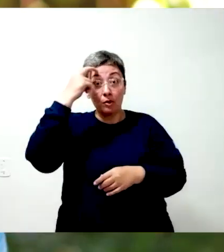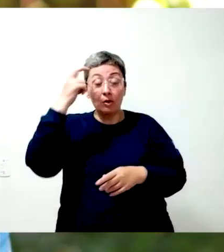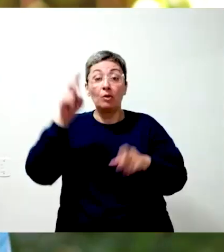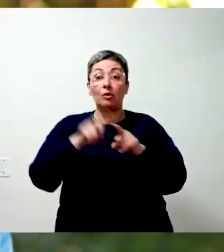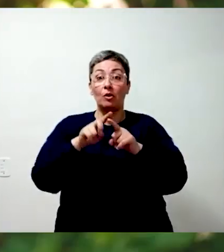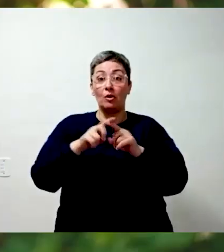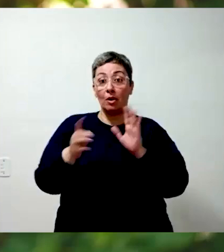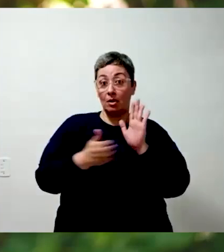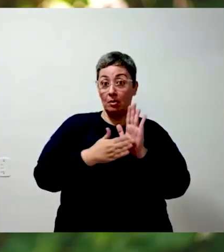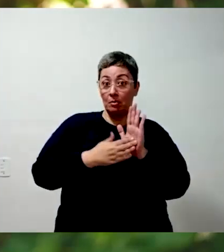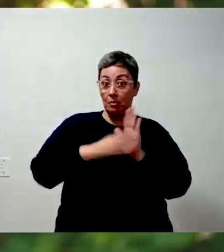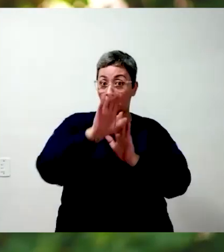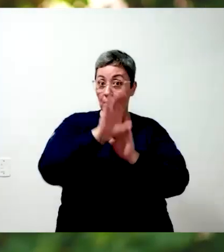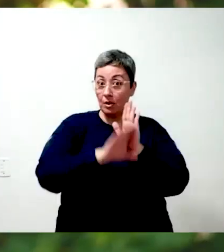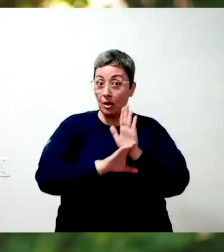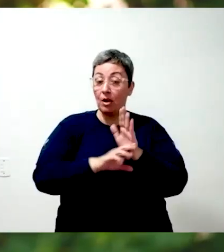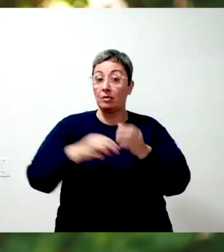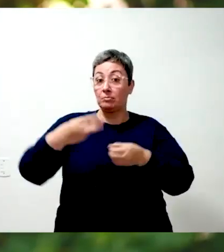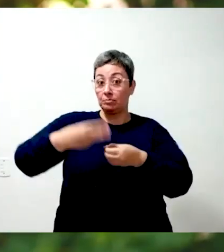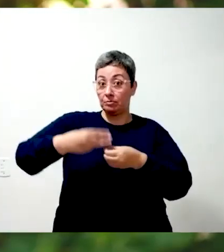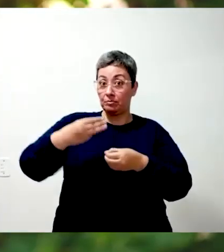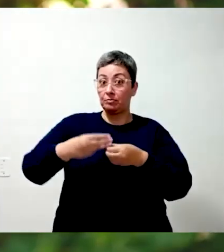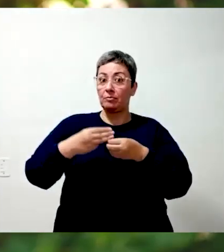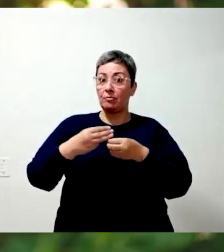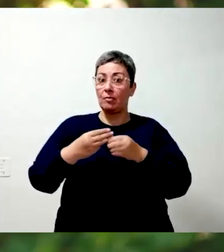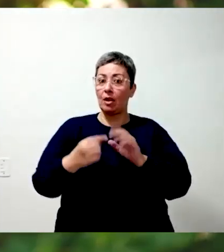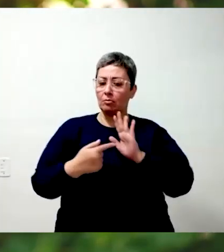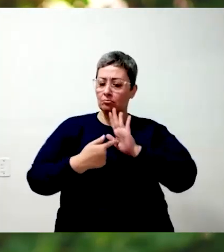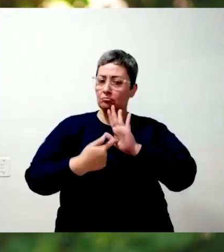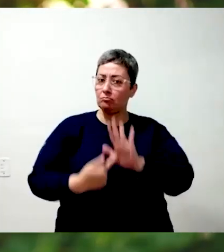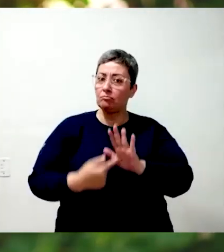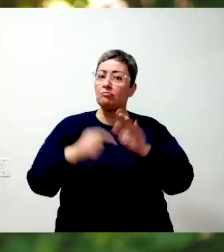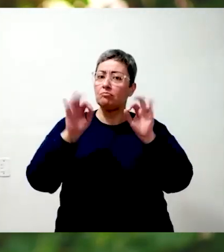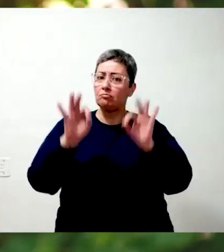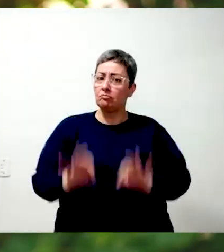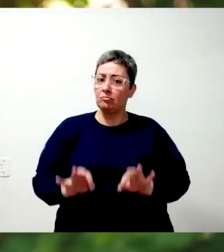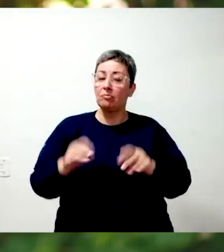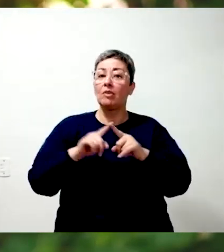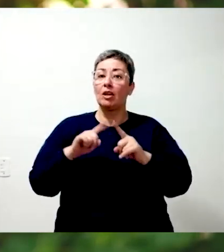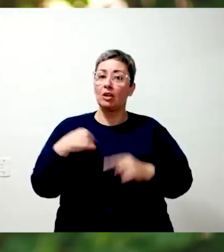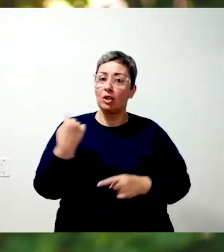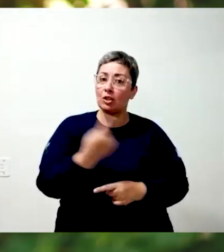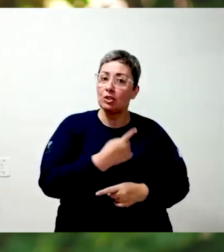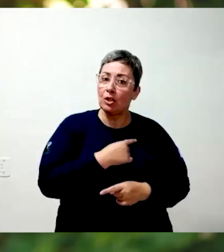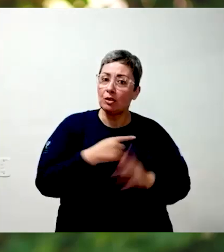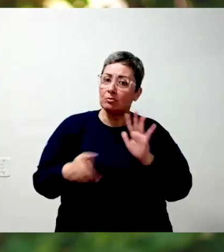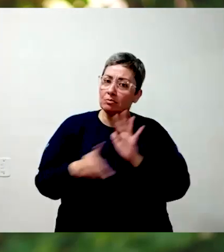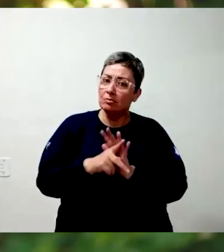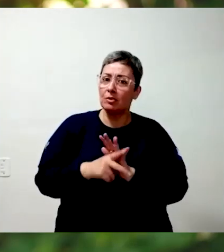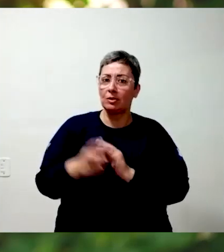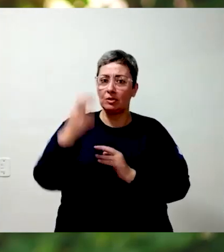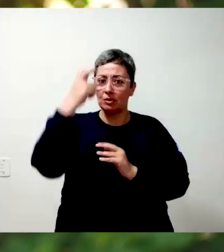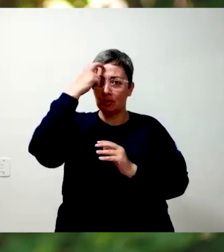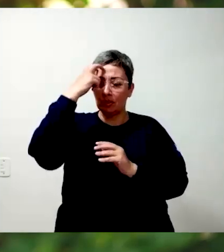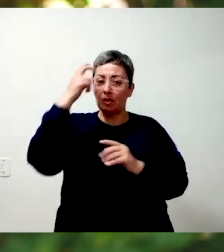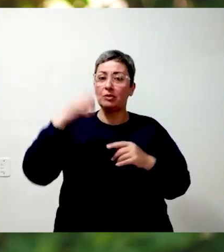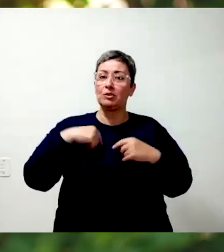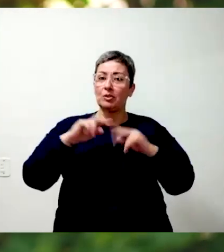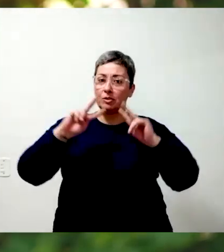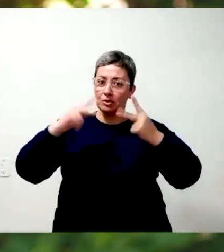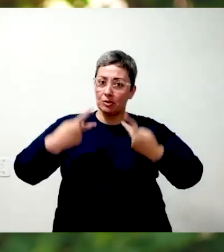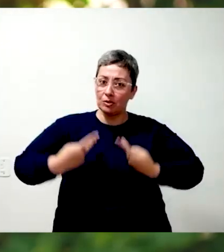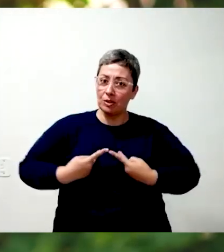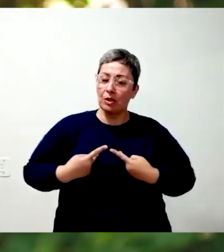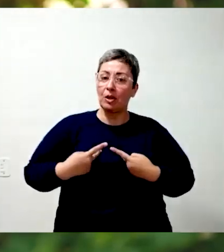produzem cultura? A proposta curricular do nosso município afirma exatamente isso. Somos seres de